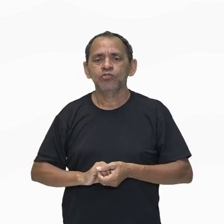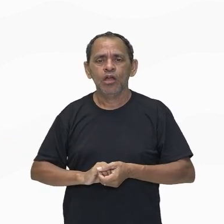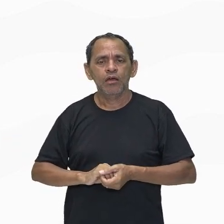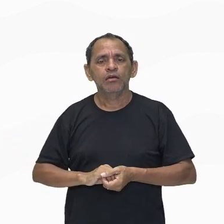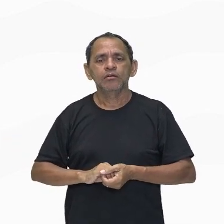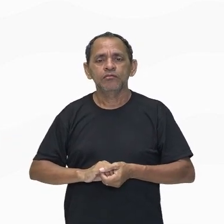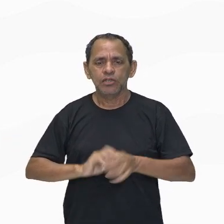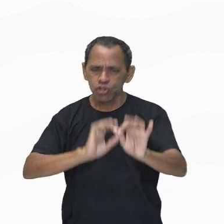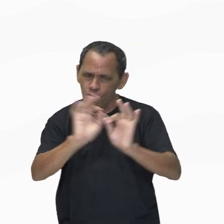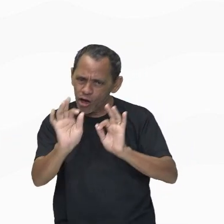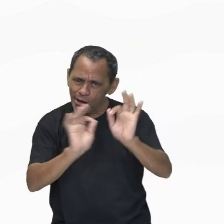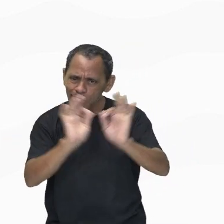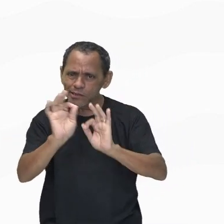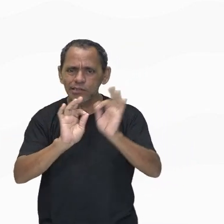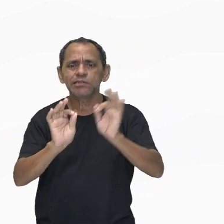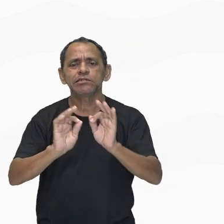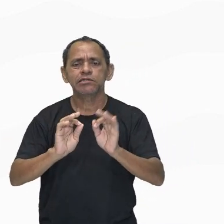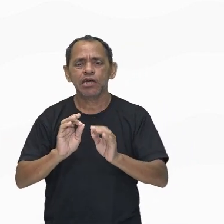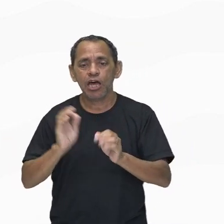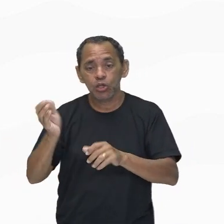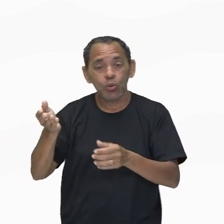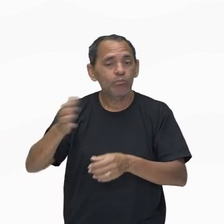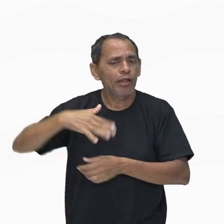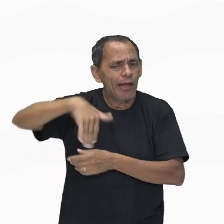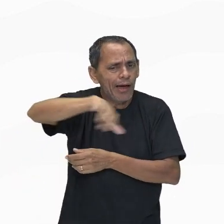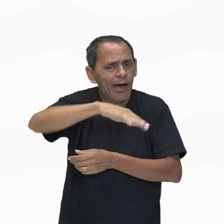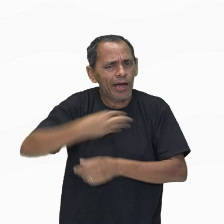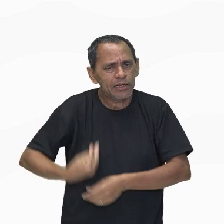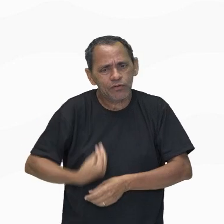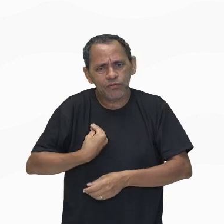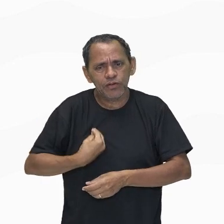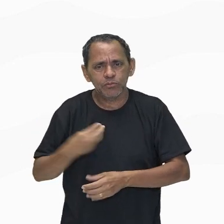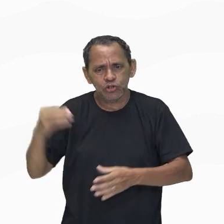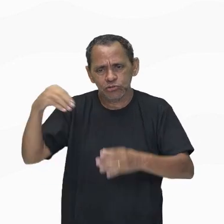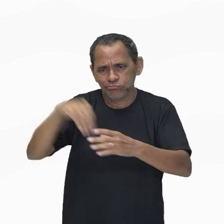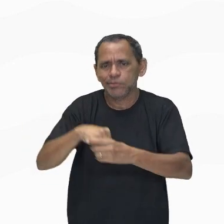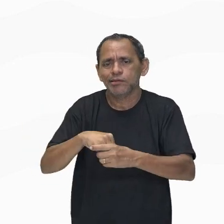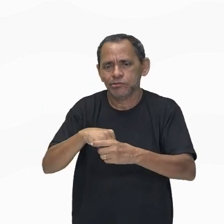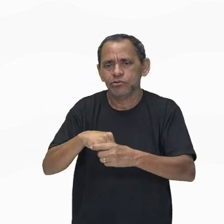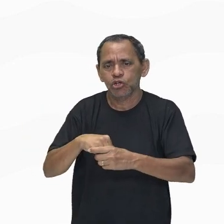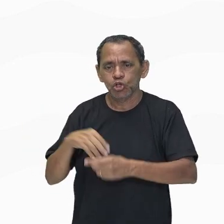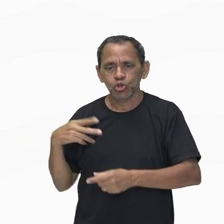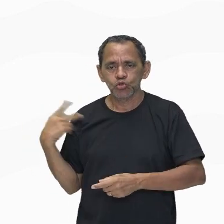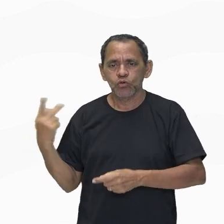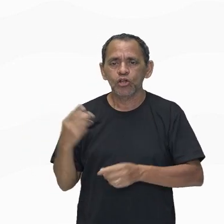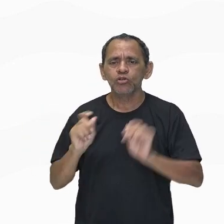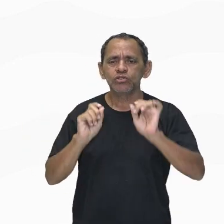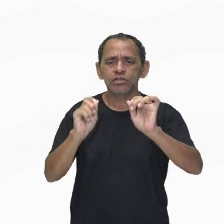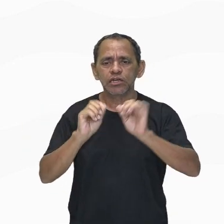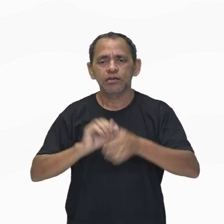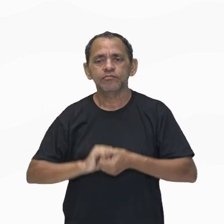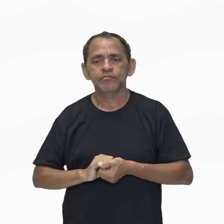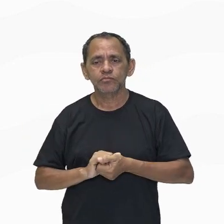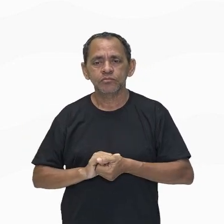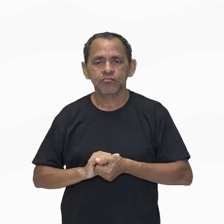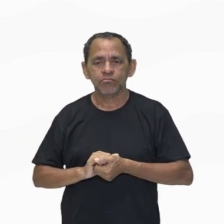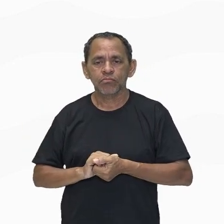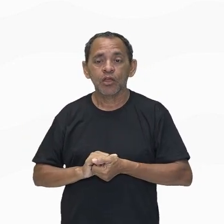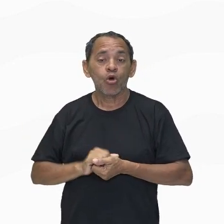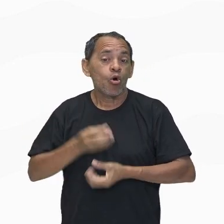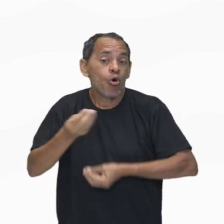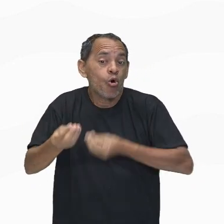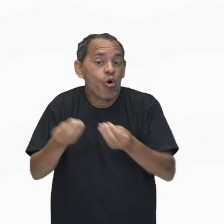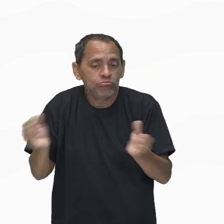pelos ambientes em que vivemos. Então, dentro dos valores, a formação de